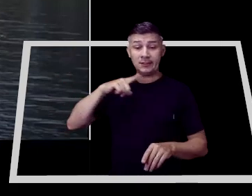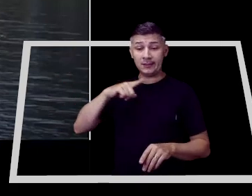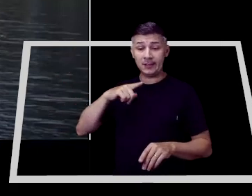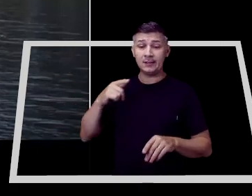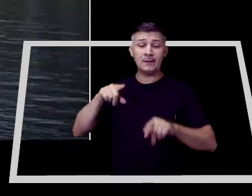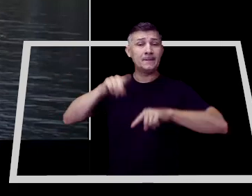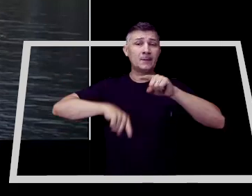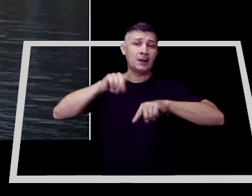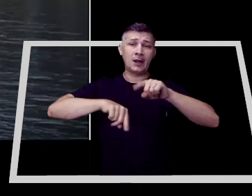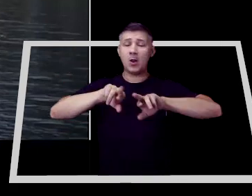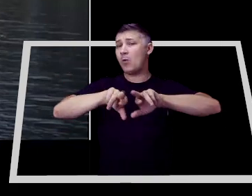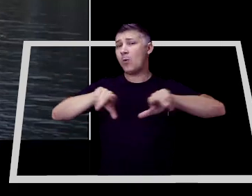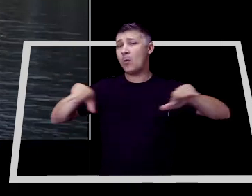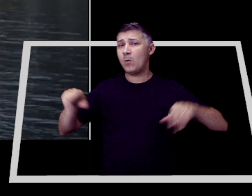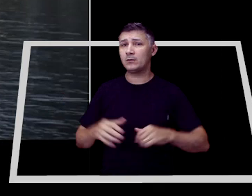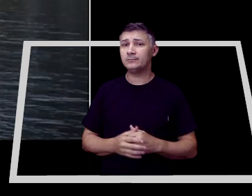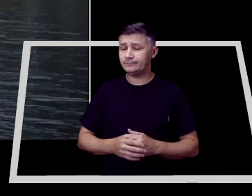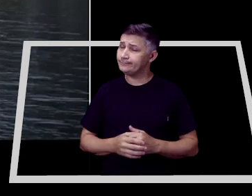abarcaria um acervo